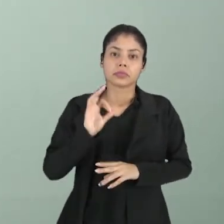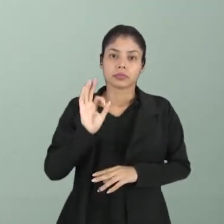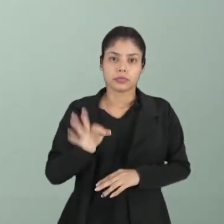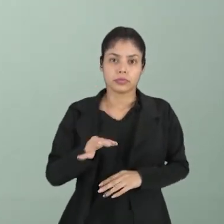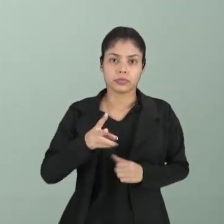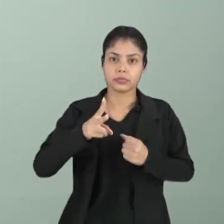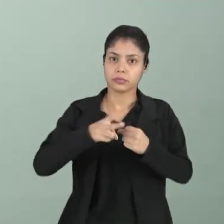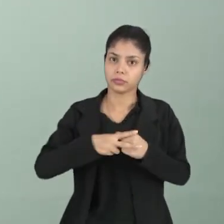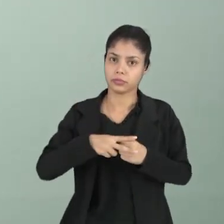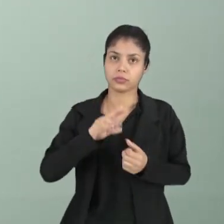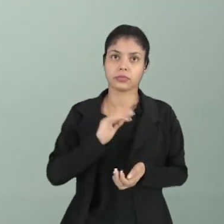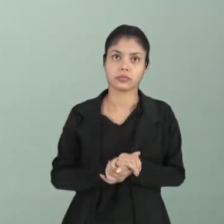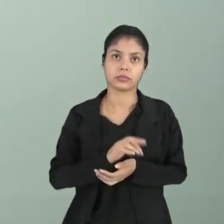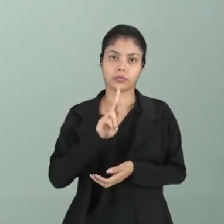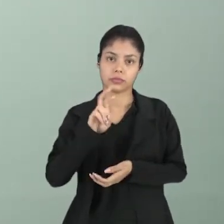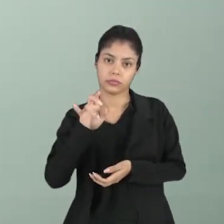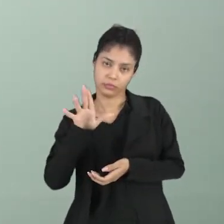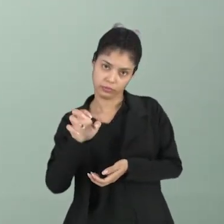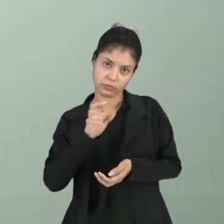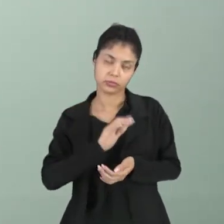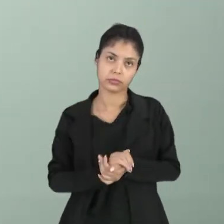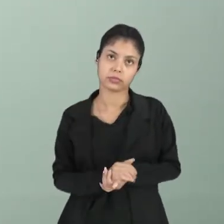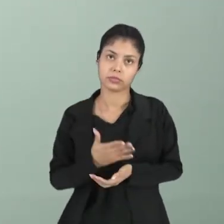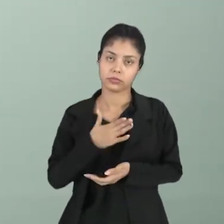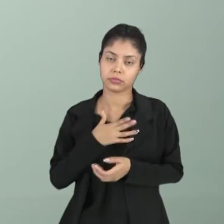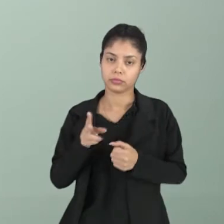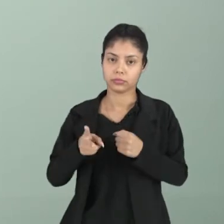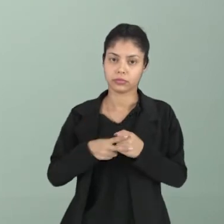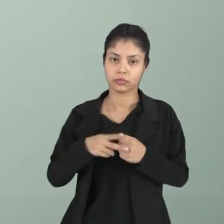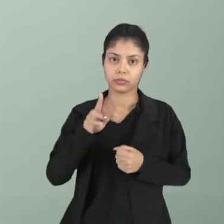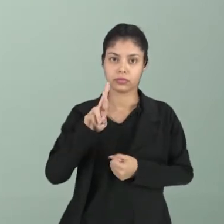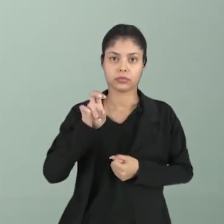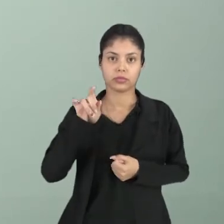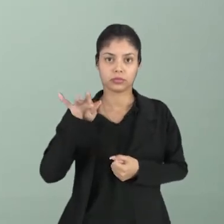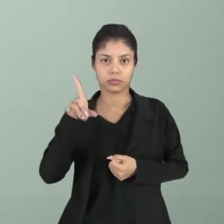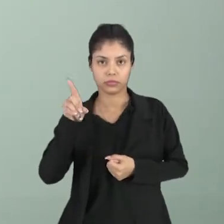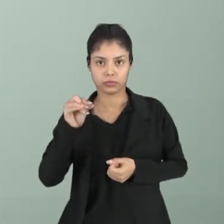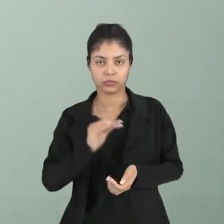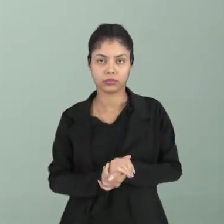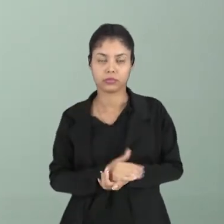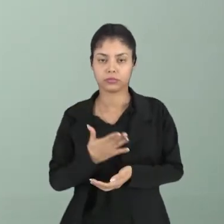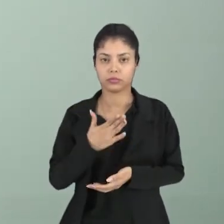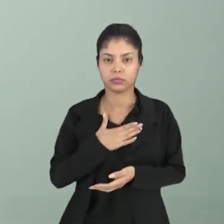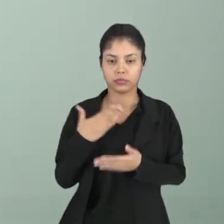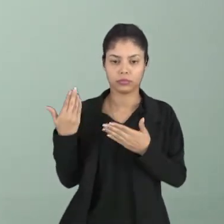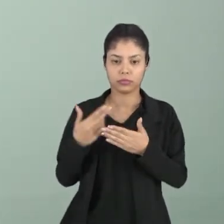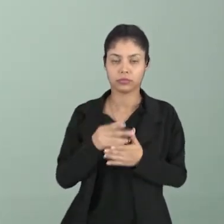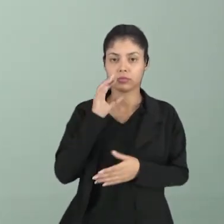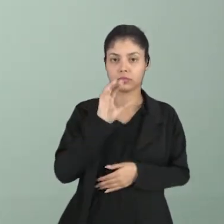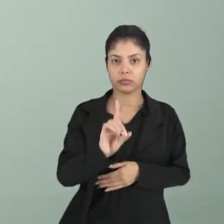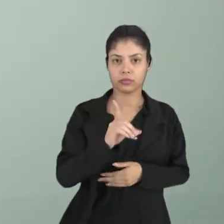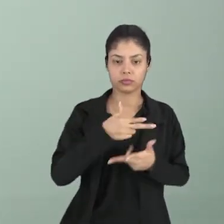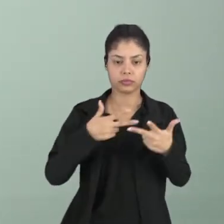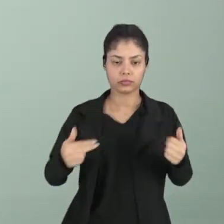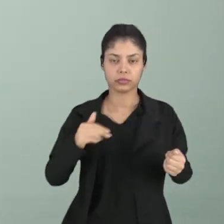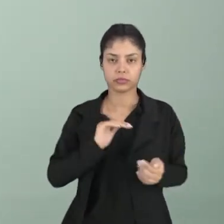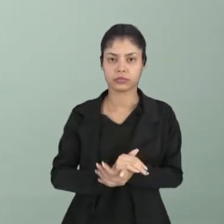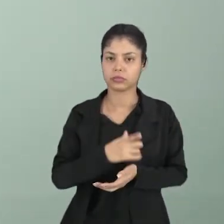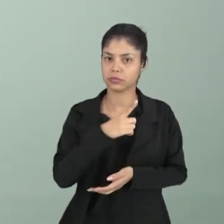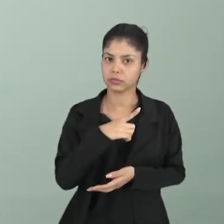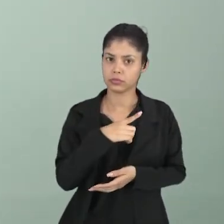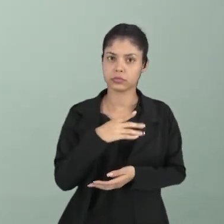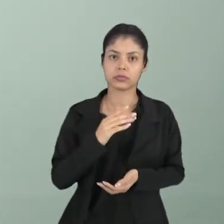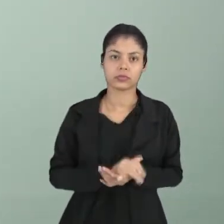termo regido. O termo regente aí o meu verbo e o termo regido o meu objeto. Então, a